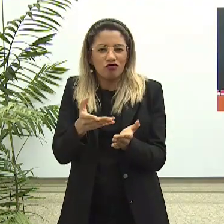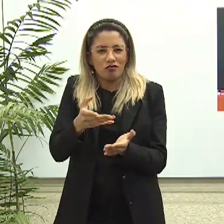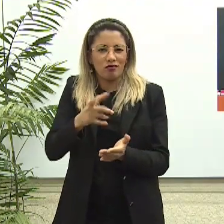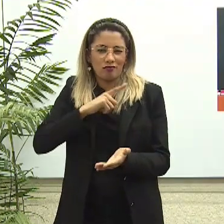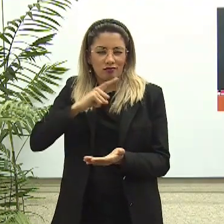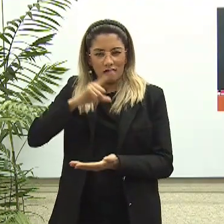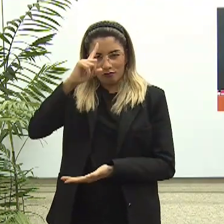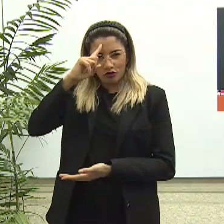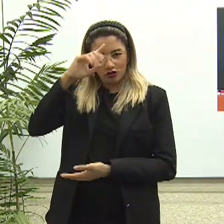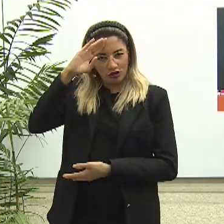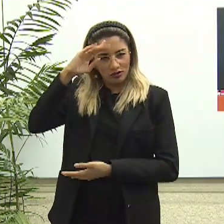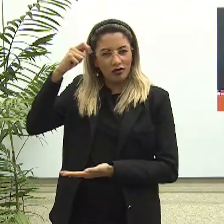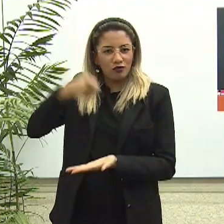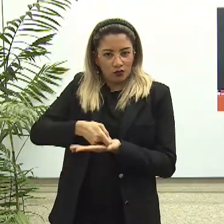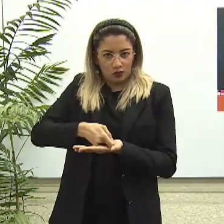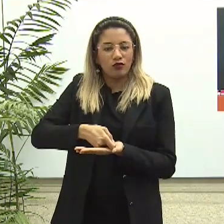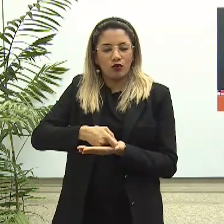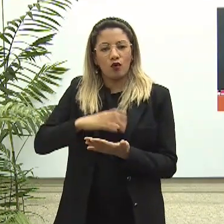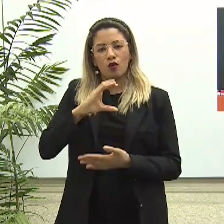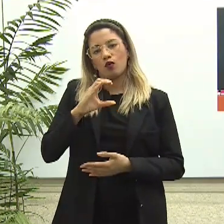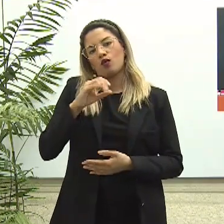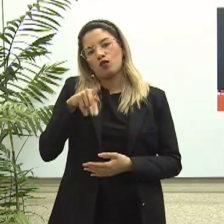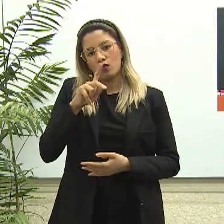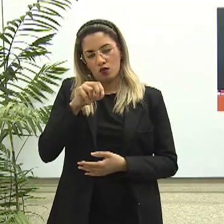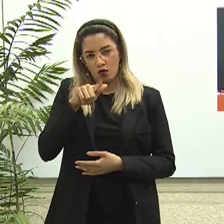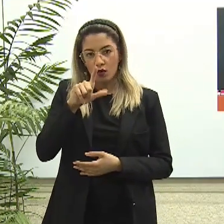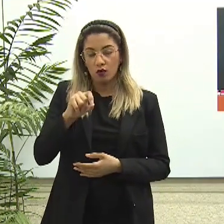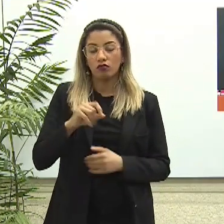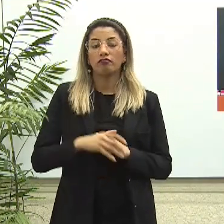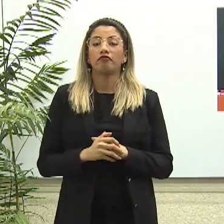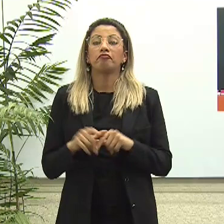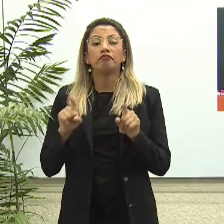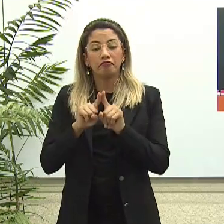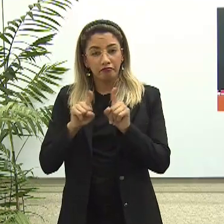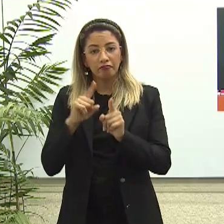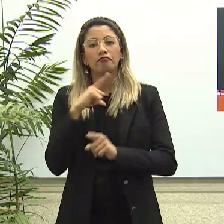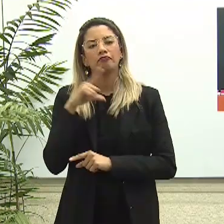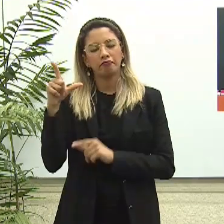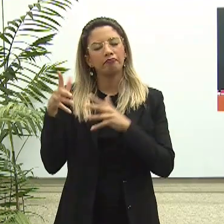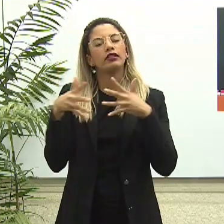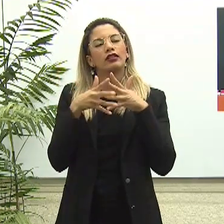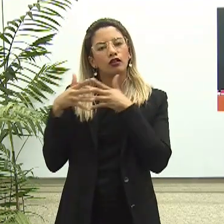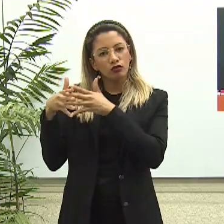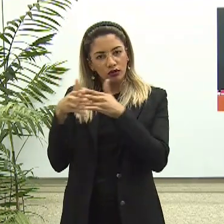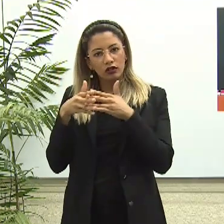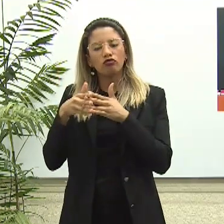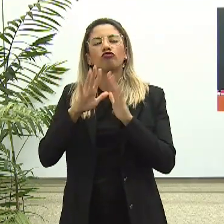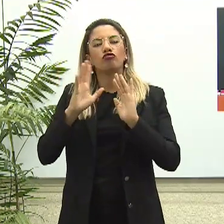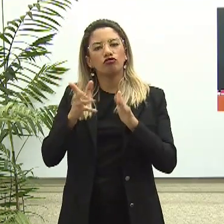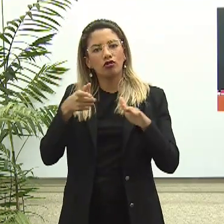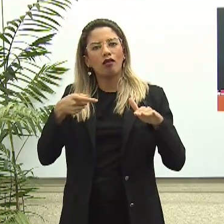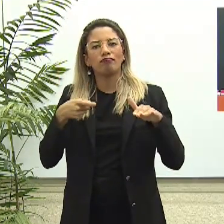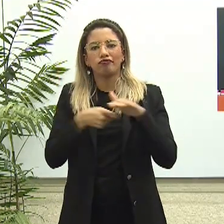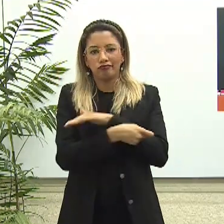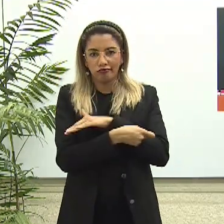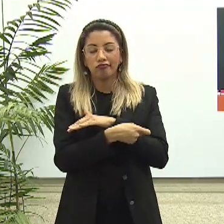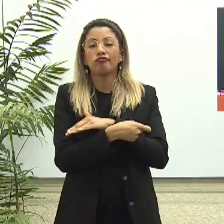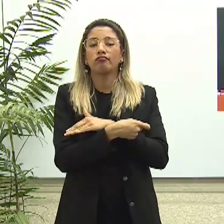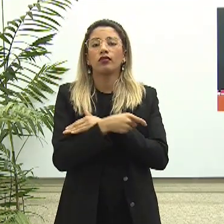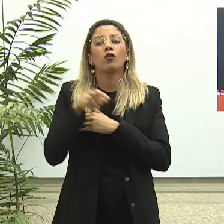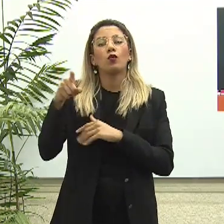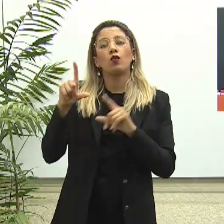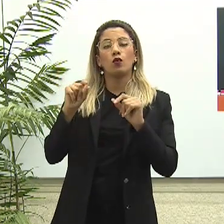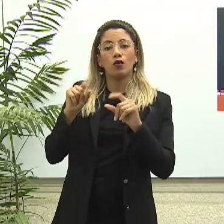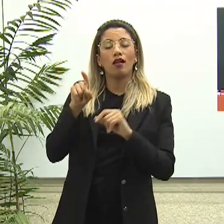outro exemplo que é o golpe na Bolívia do Evo Morales que foi financiado pelos Estados Unidos e que tinha em mente o fato de que a Bolívia é muito rica em